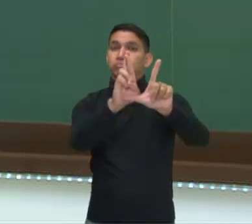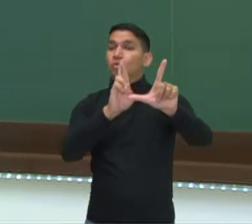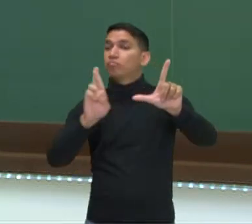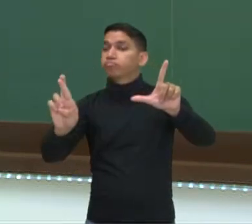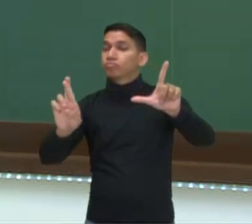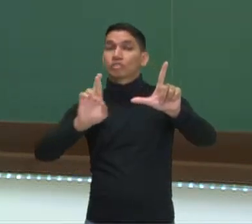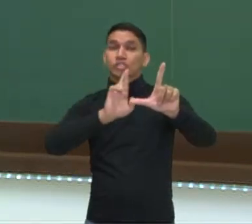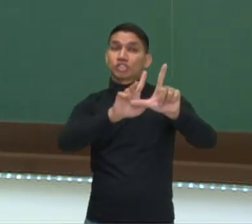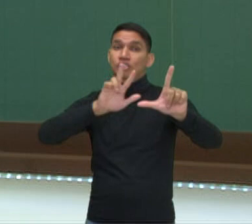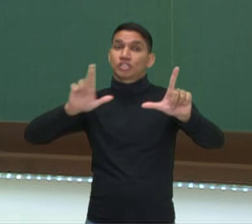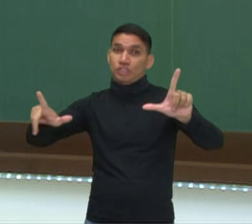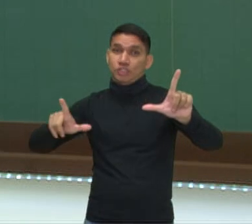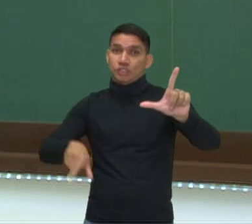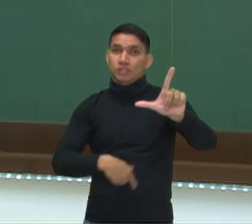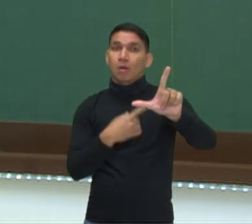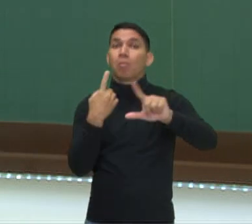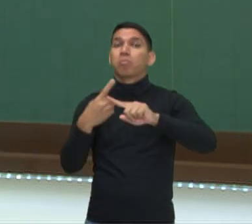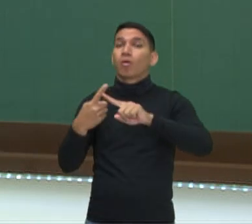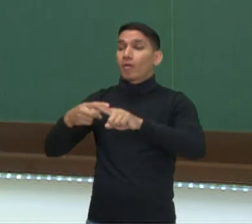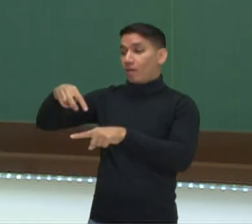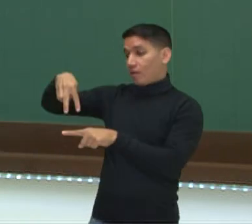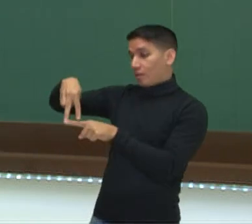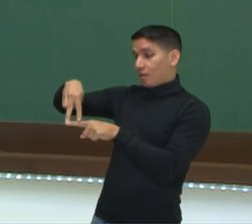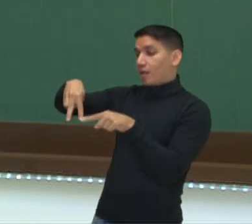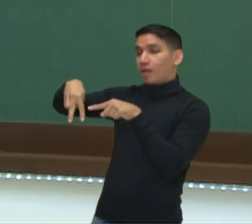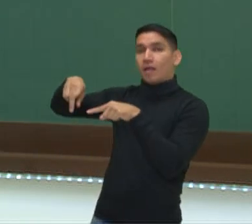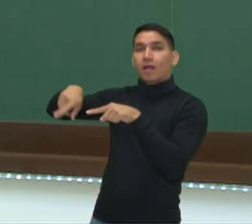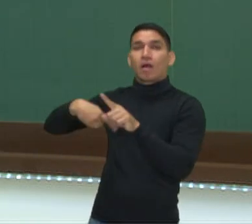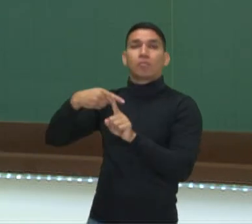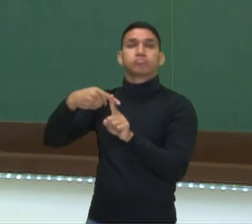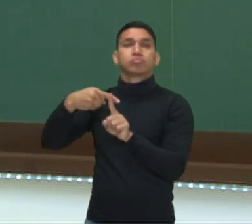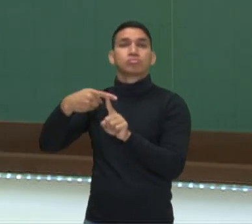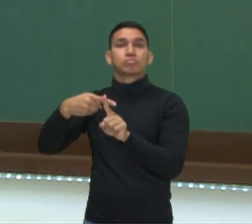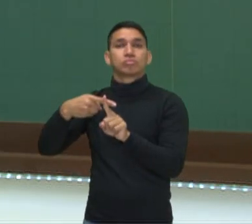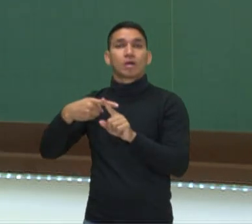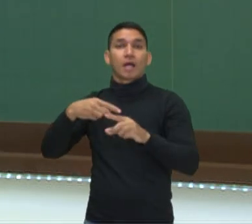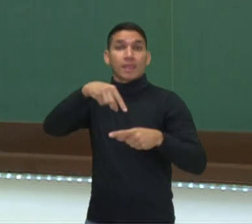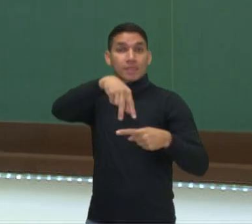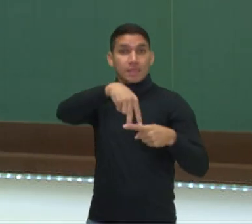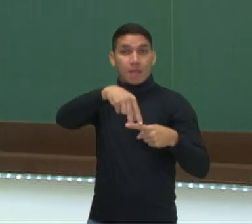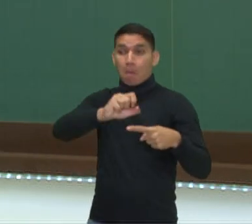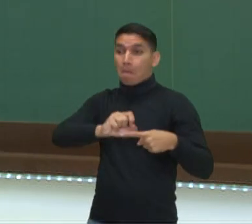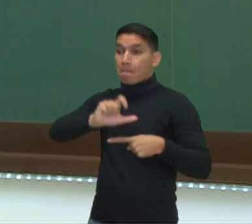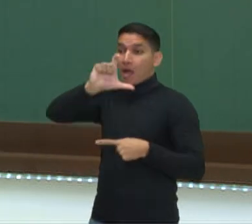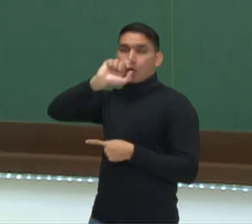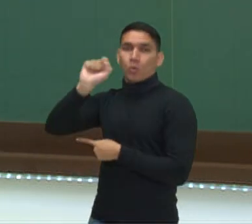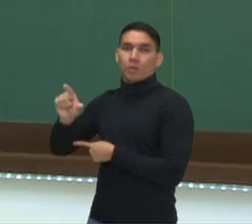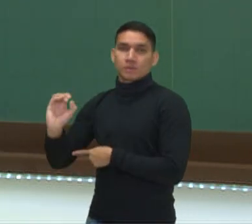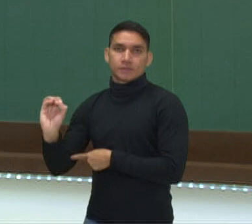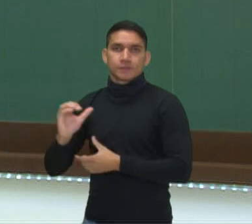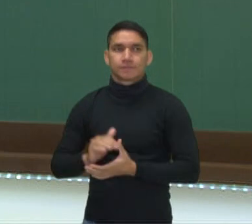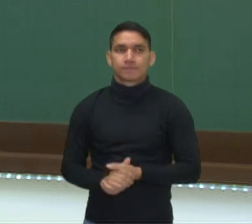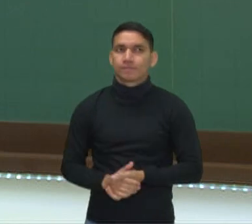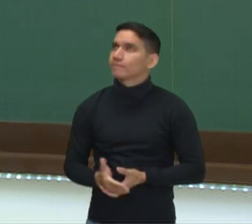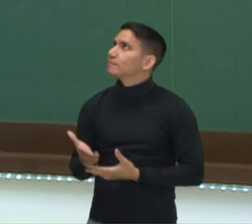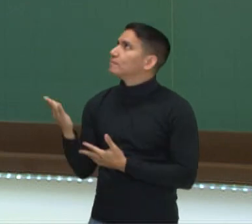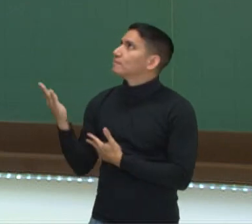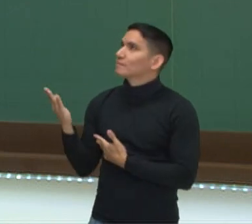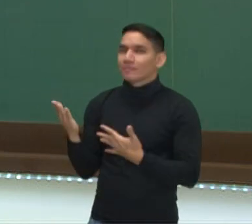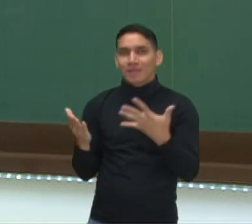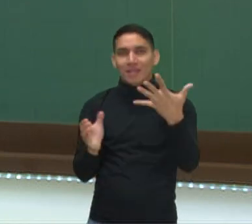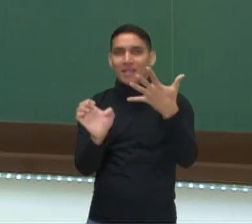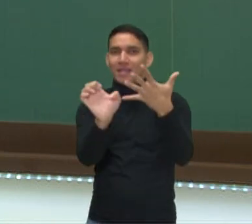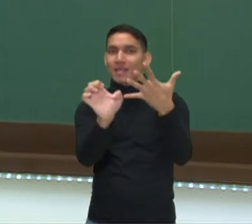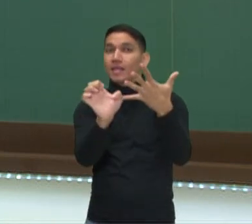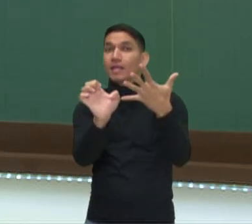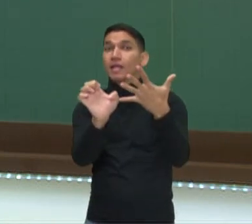e diferente porque o meu delta era positivo. Delta maior do que zero. Concavidade da parábola, na letra